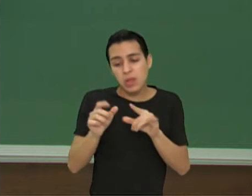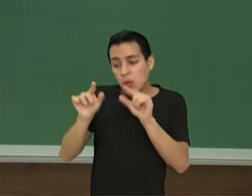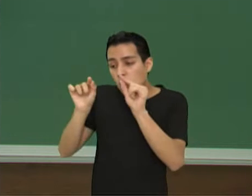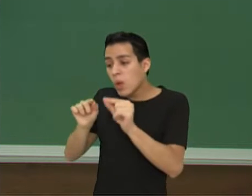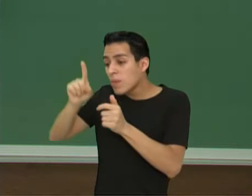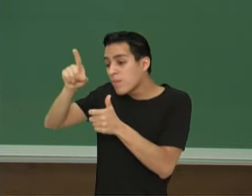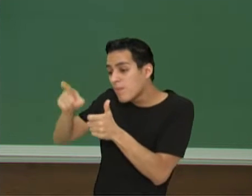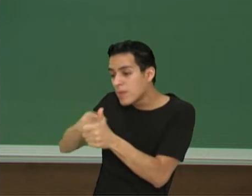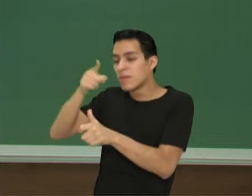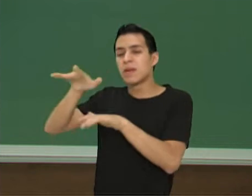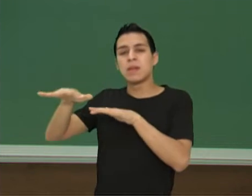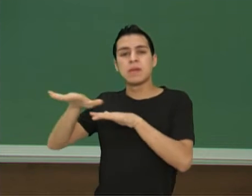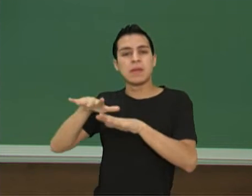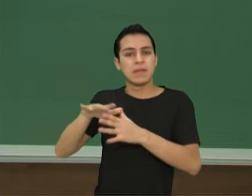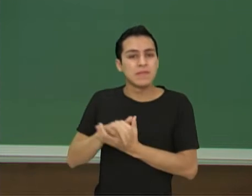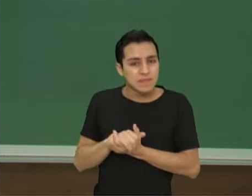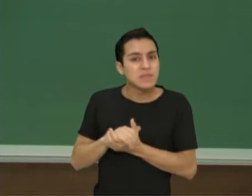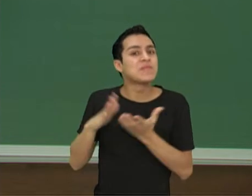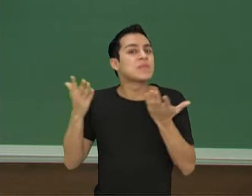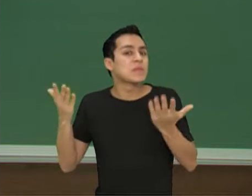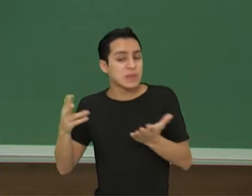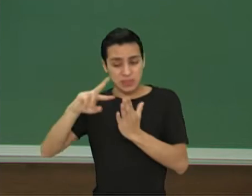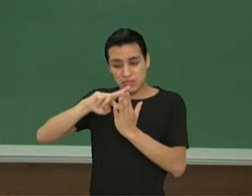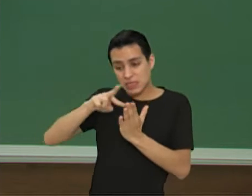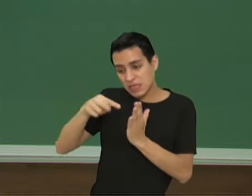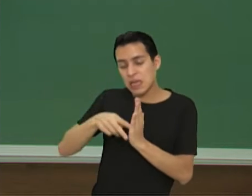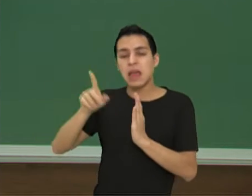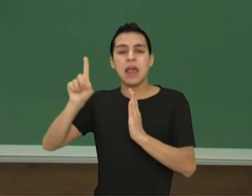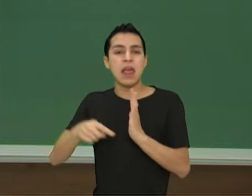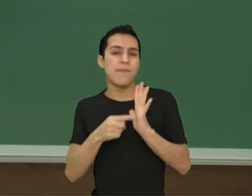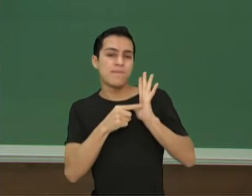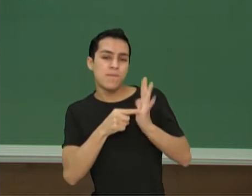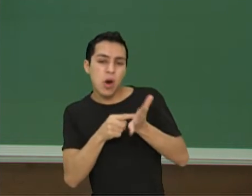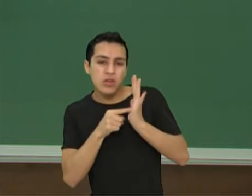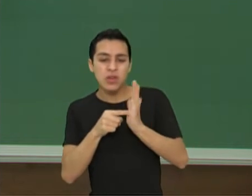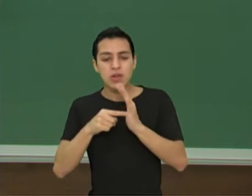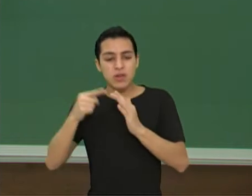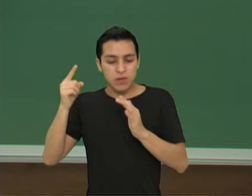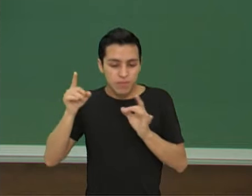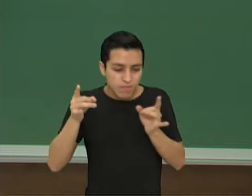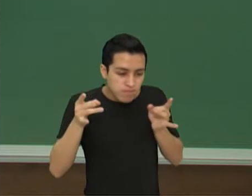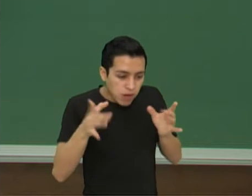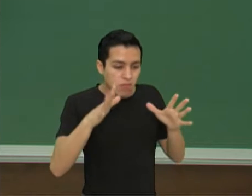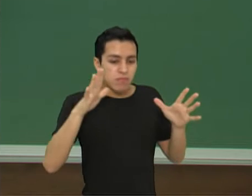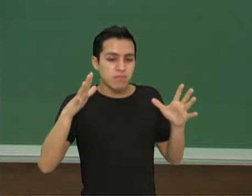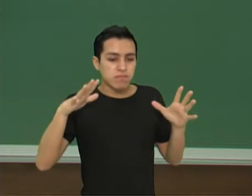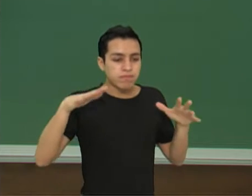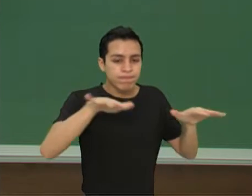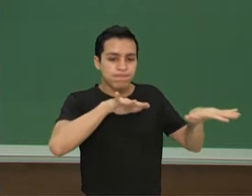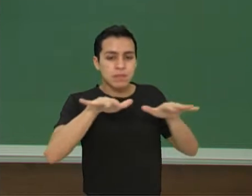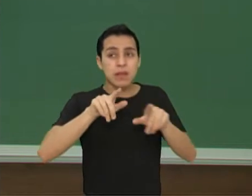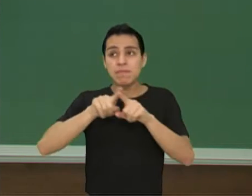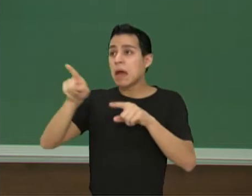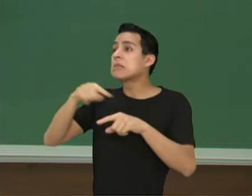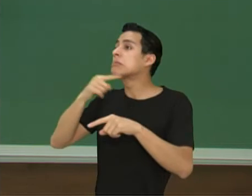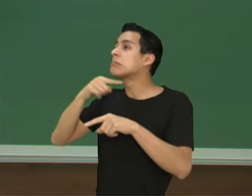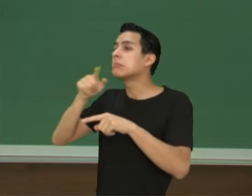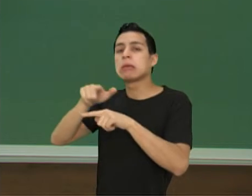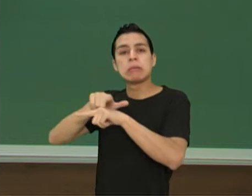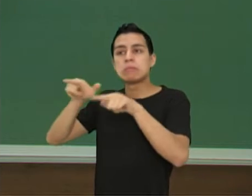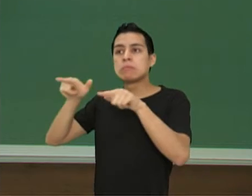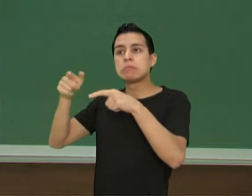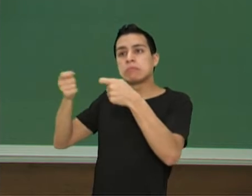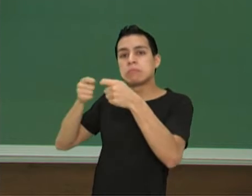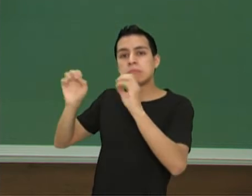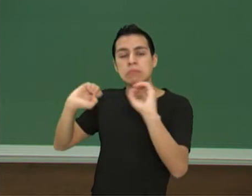ali o primeiro movimento, Ou seja, um motor que moveu, mas não foi movido, tá? Tomás